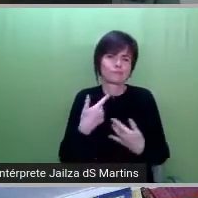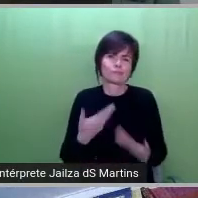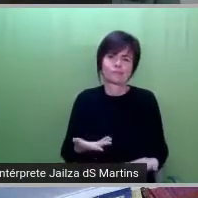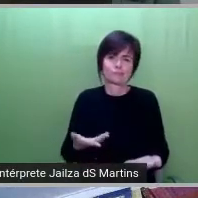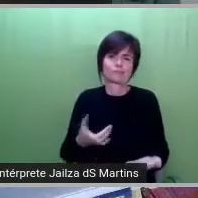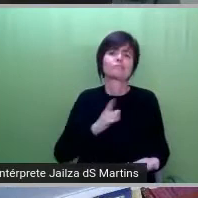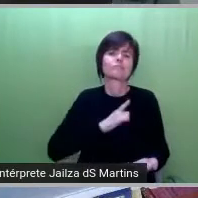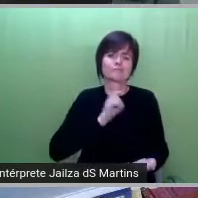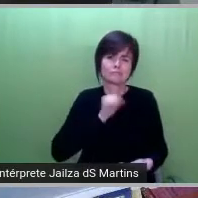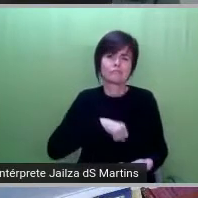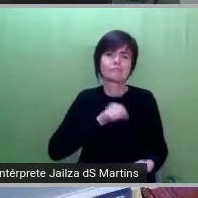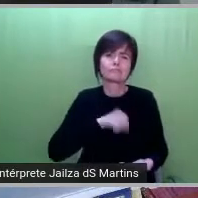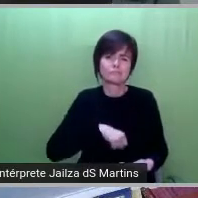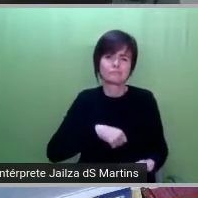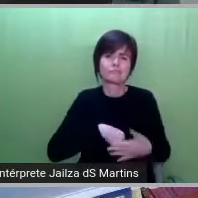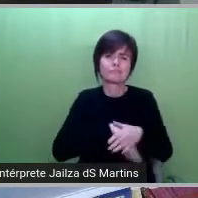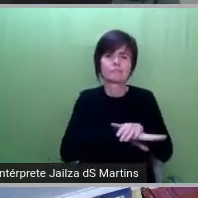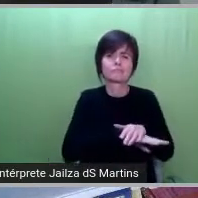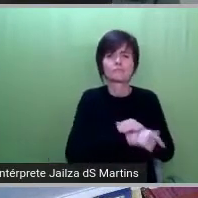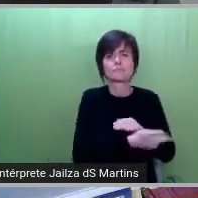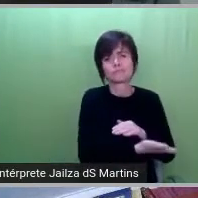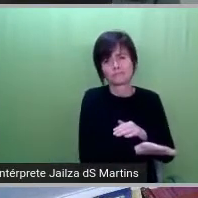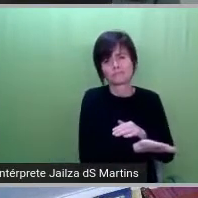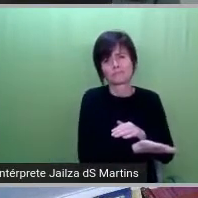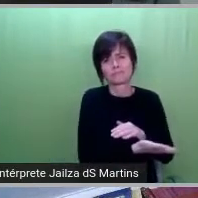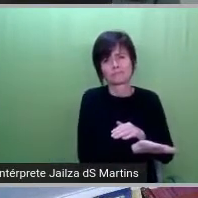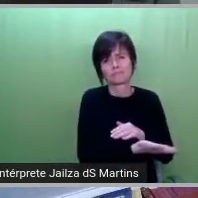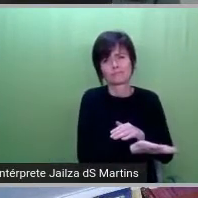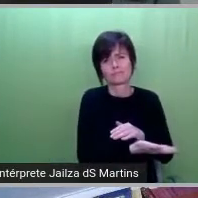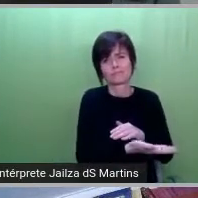Nessas operações, para poder funcionar o mercado aberto